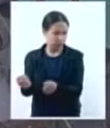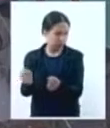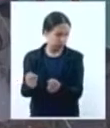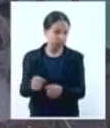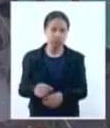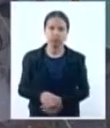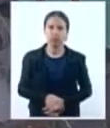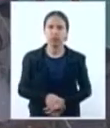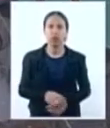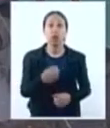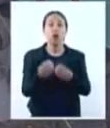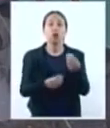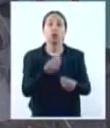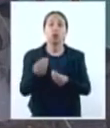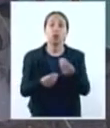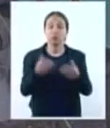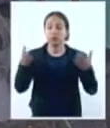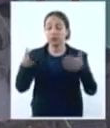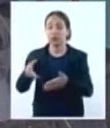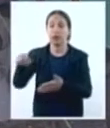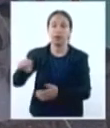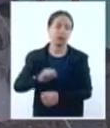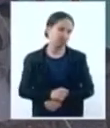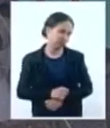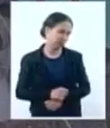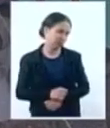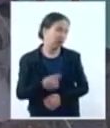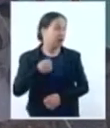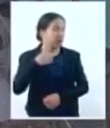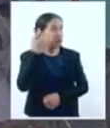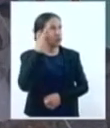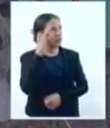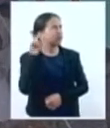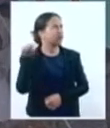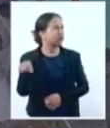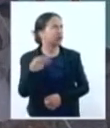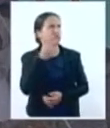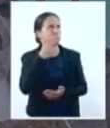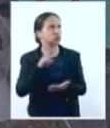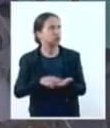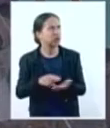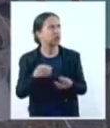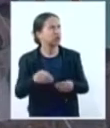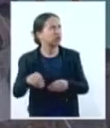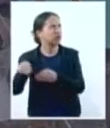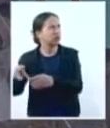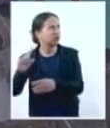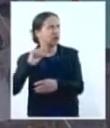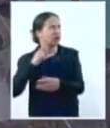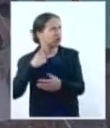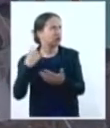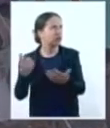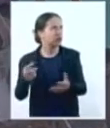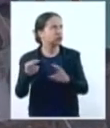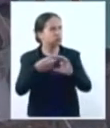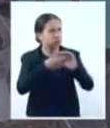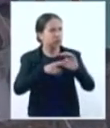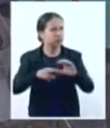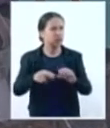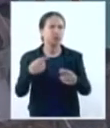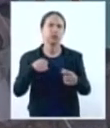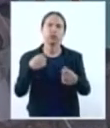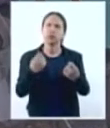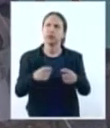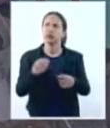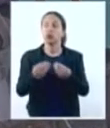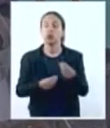Então, Deslocar até o Correio. A minha referência era o Correio no centro da cidade. Então, assim, mas eu sempre pensava, olha, eu estou precisando jogar fora, o